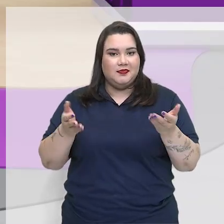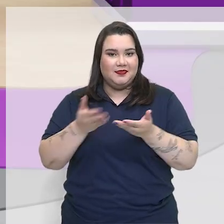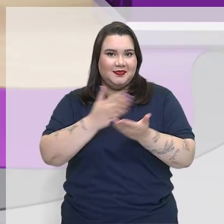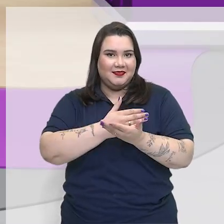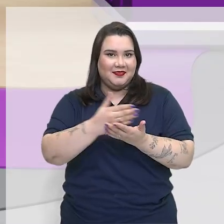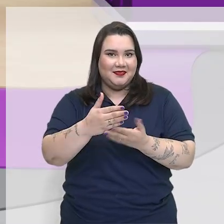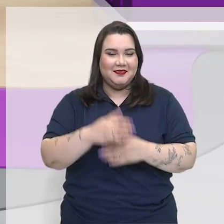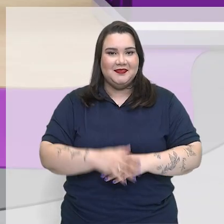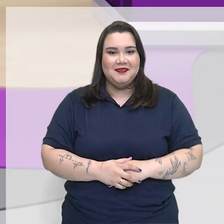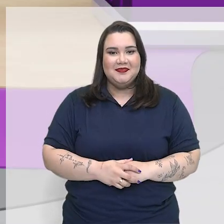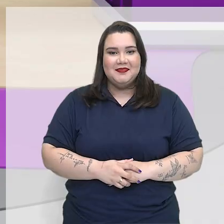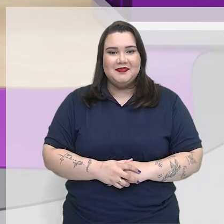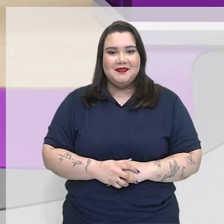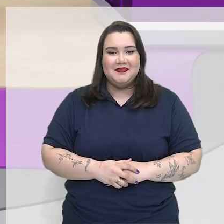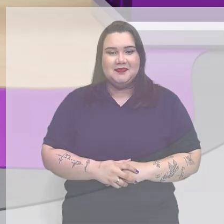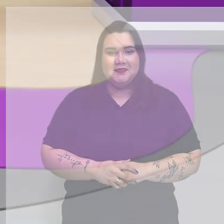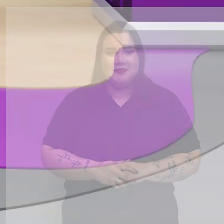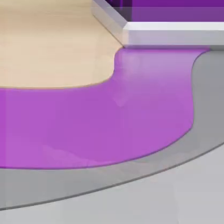Vamos à nossa aula.